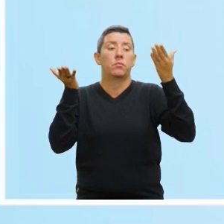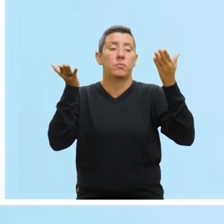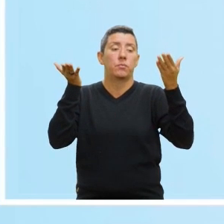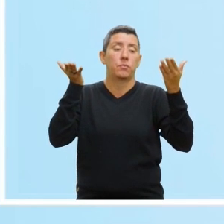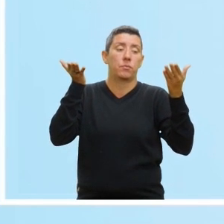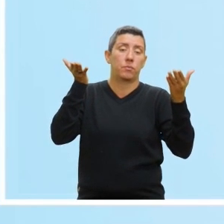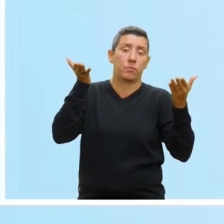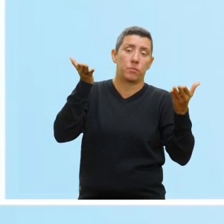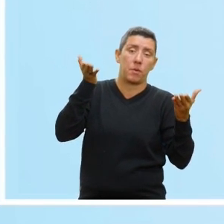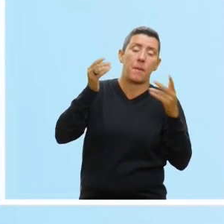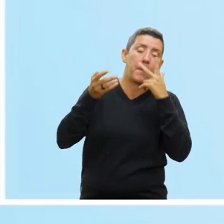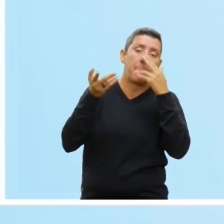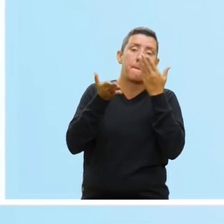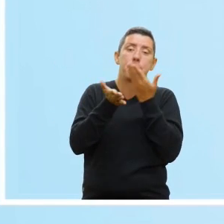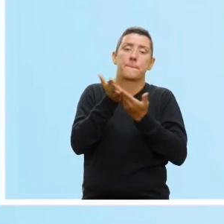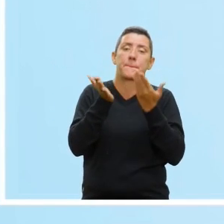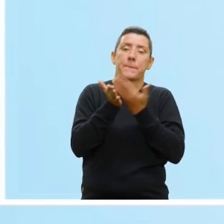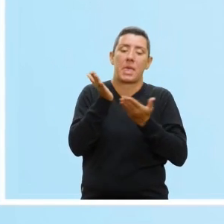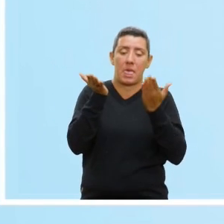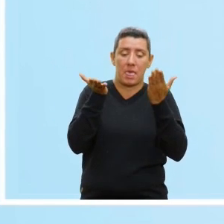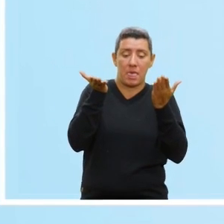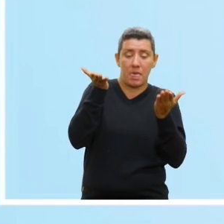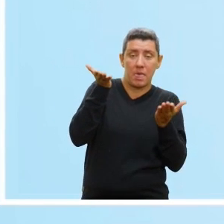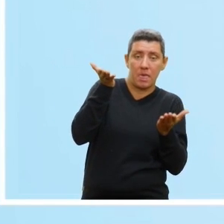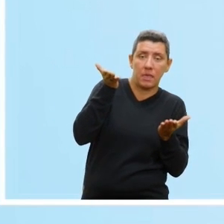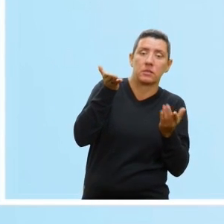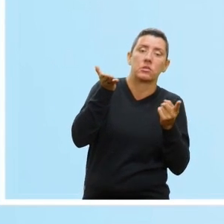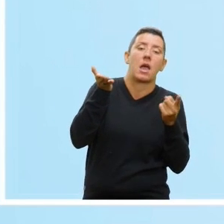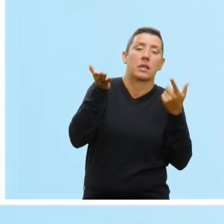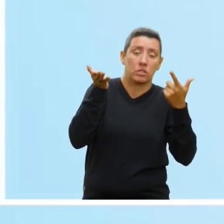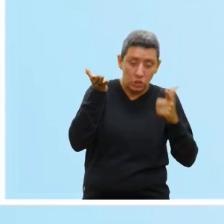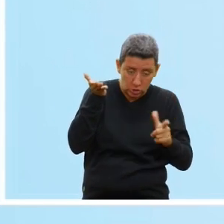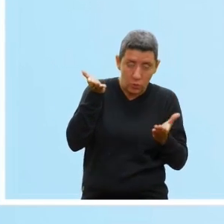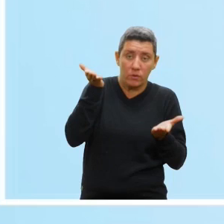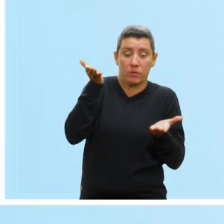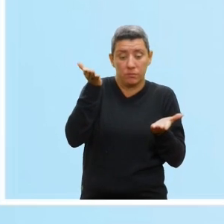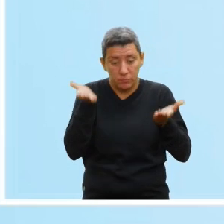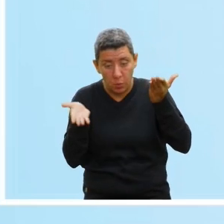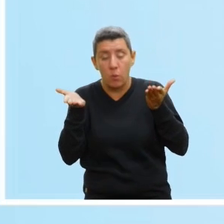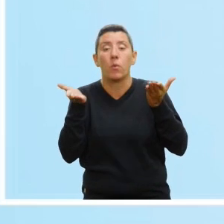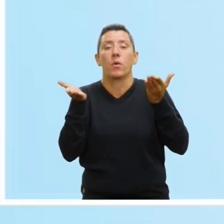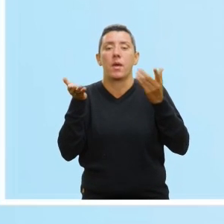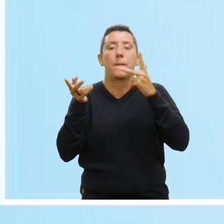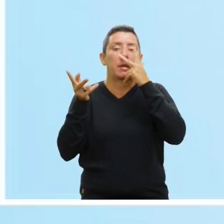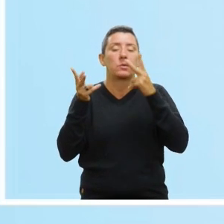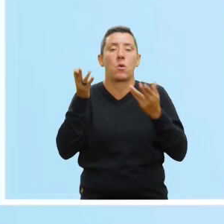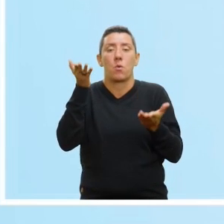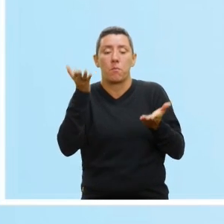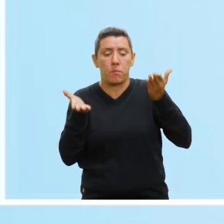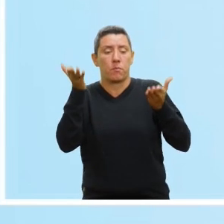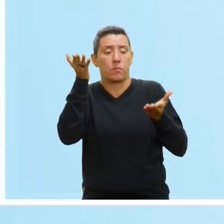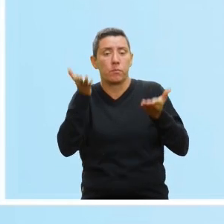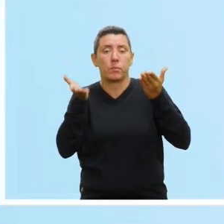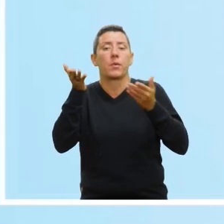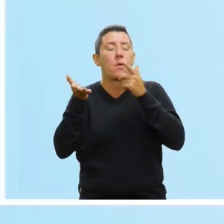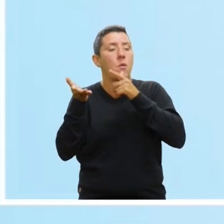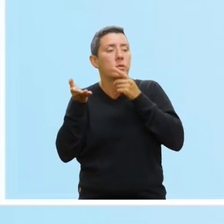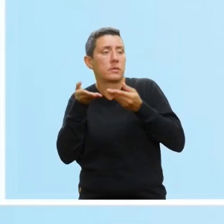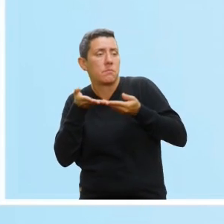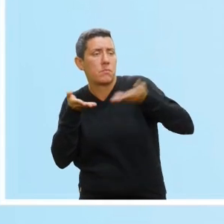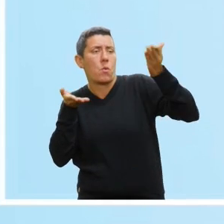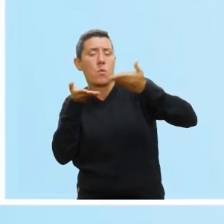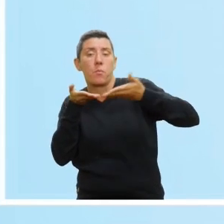e ele faz uma amplificação dos 80 canais que estão na banda C. Tá? Então, o Raman ele é utilizado quando a gente tem aí